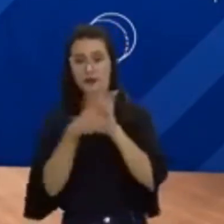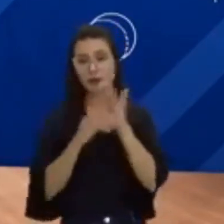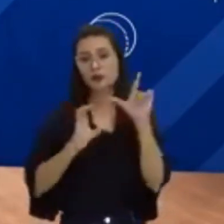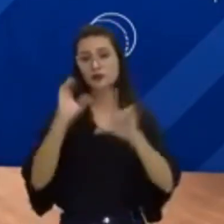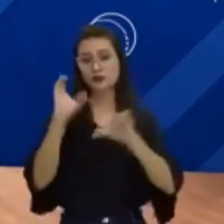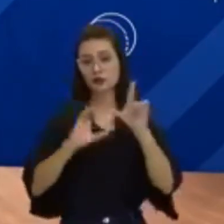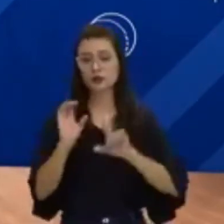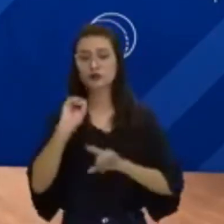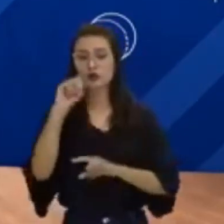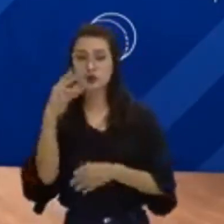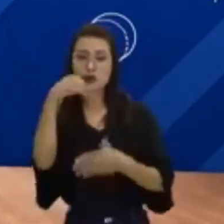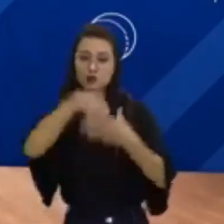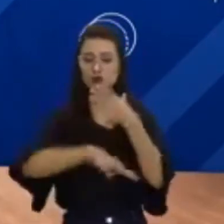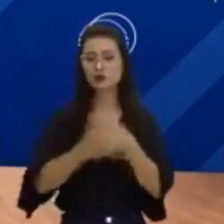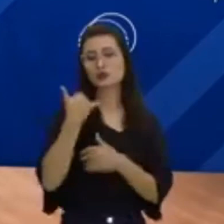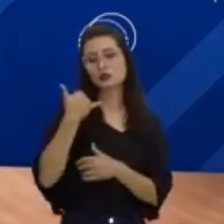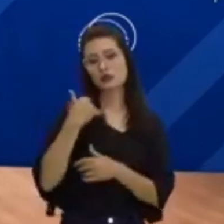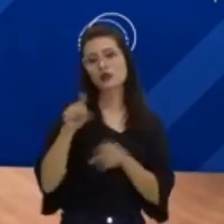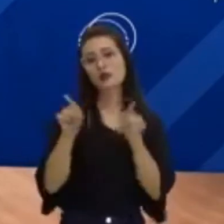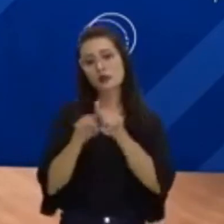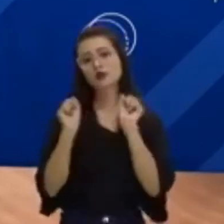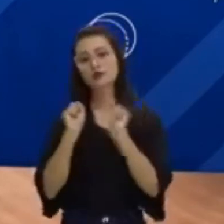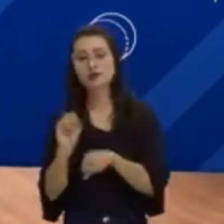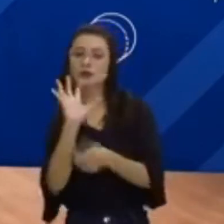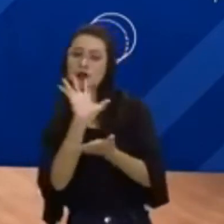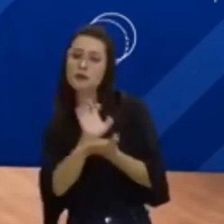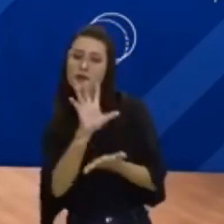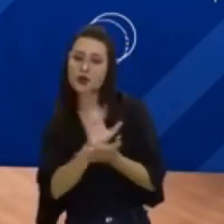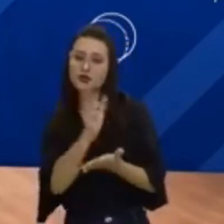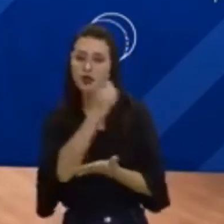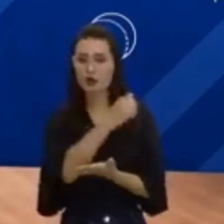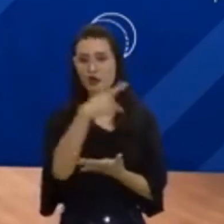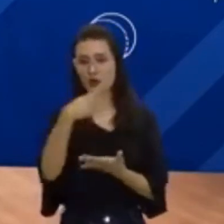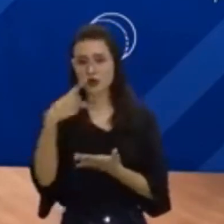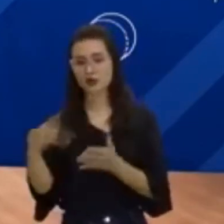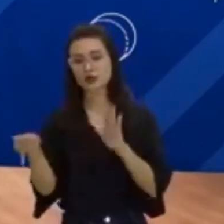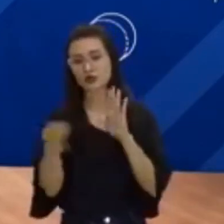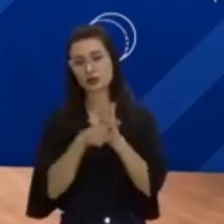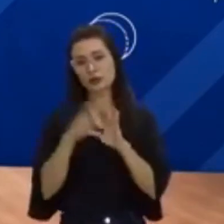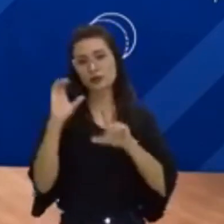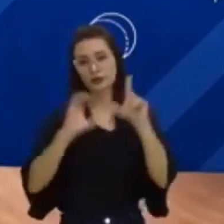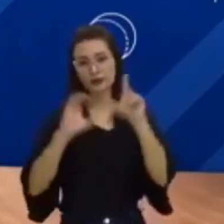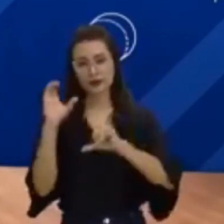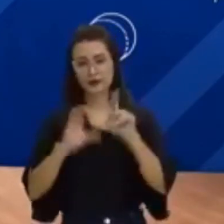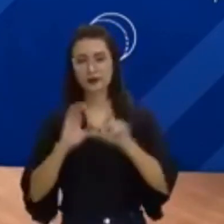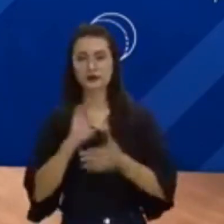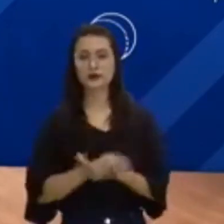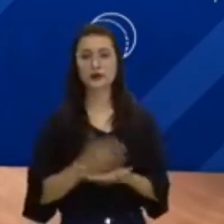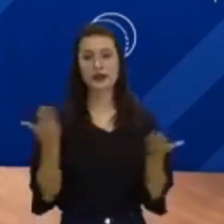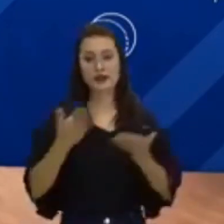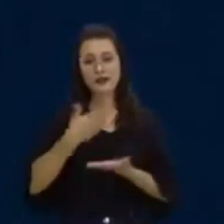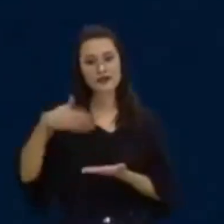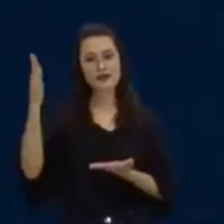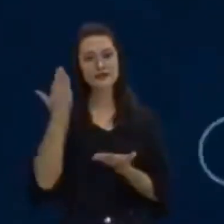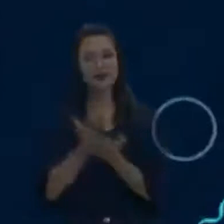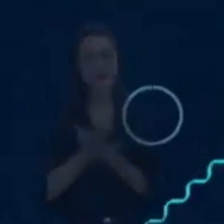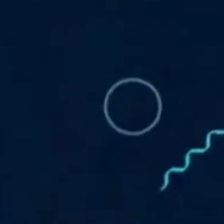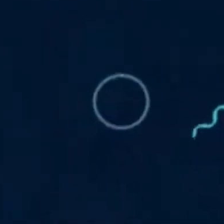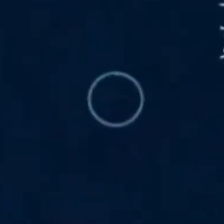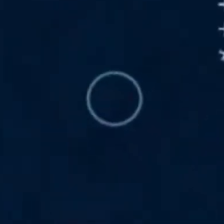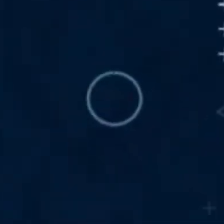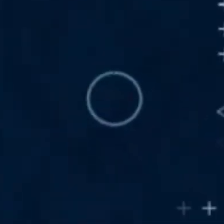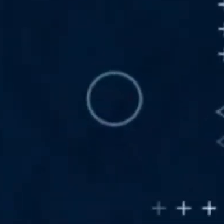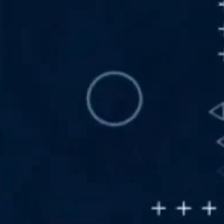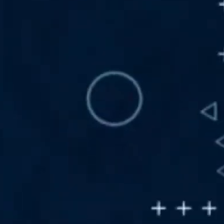www.portalcultura.com.br ou no seu celular. Você pode baixar o aplicativo Cultura Rede de Comunicação. Vamos à nossa aula?